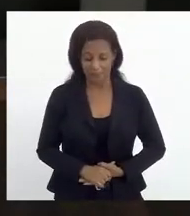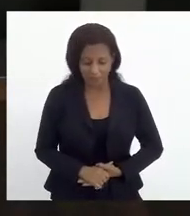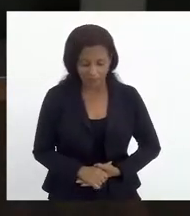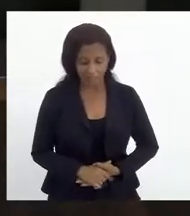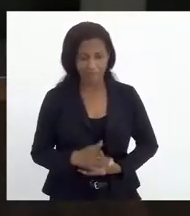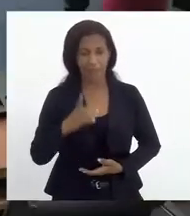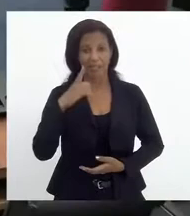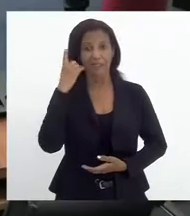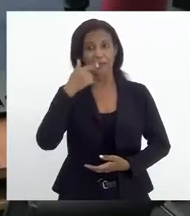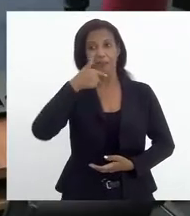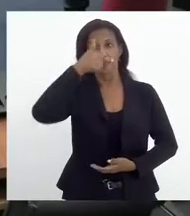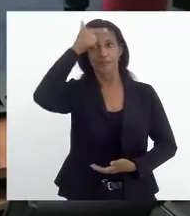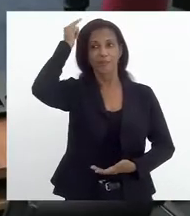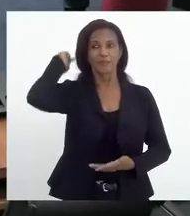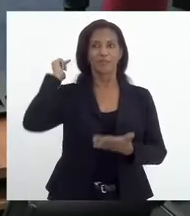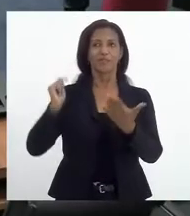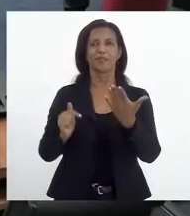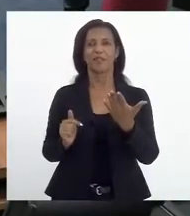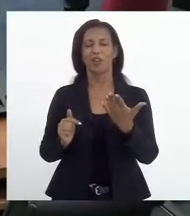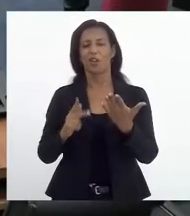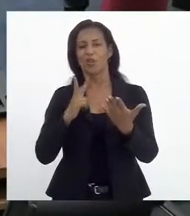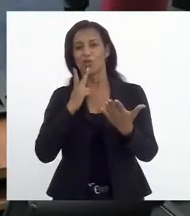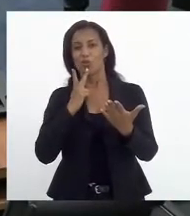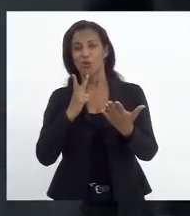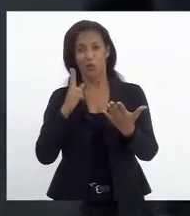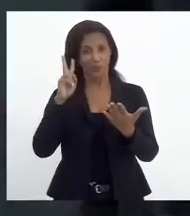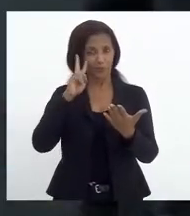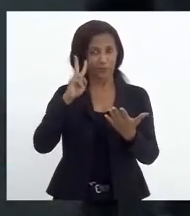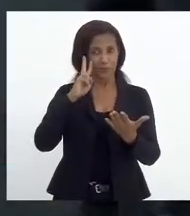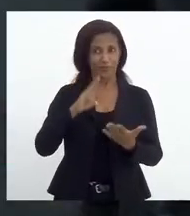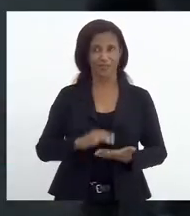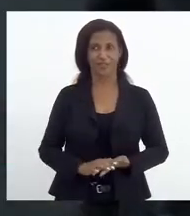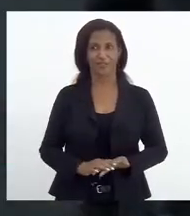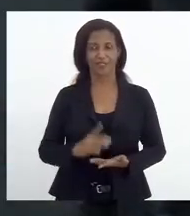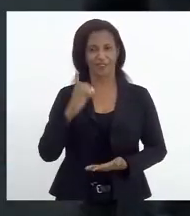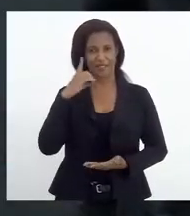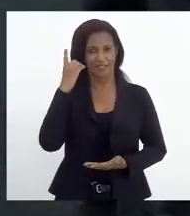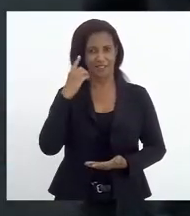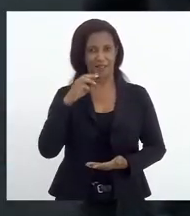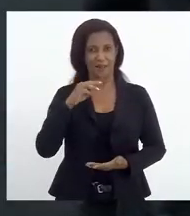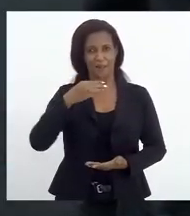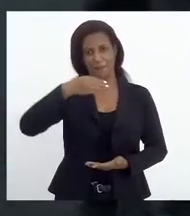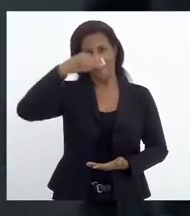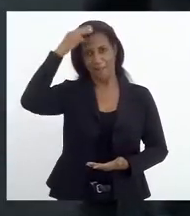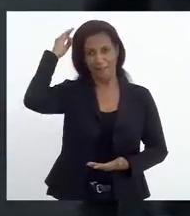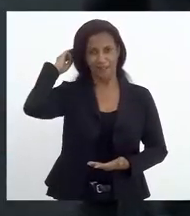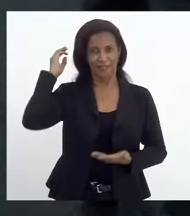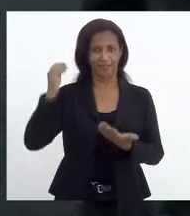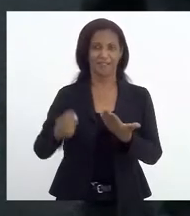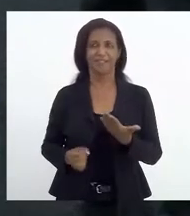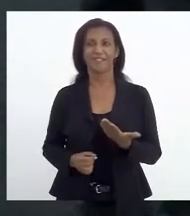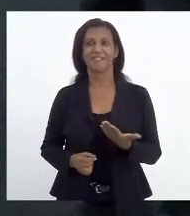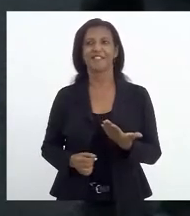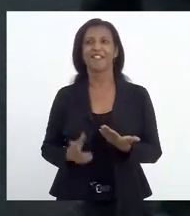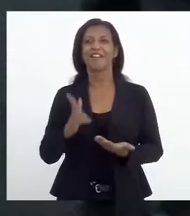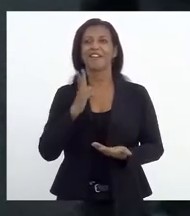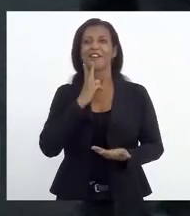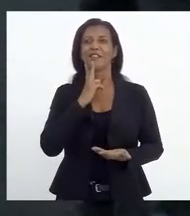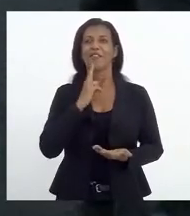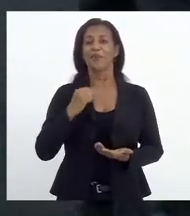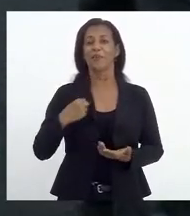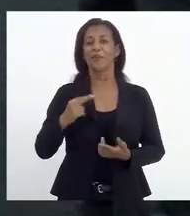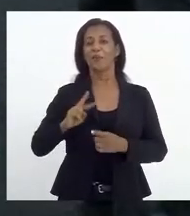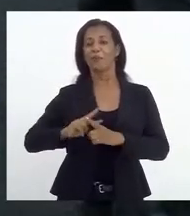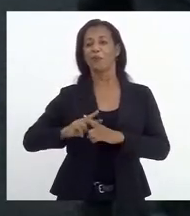Deputado Luiz Paulo. É só para retificar, senhor presidente, que o deputado Márcio Pacheco se disse